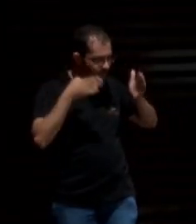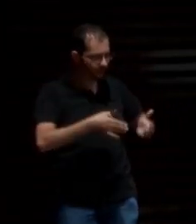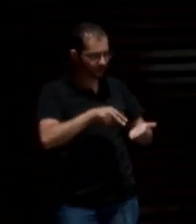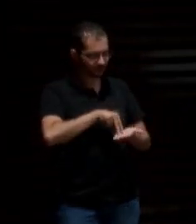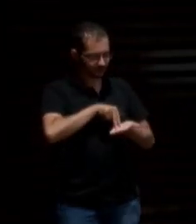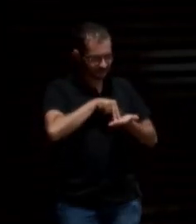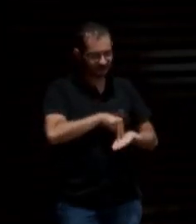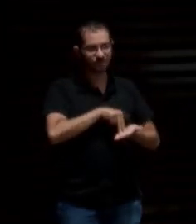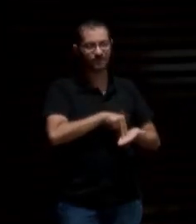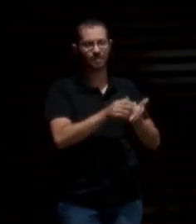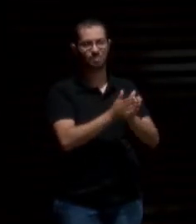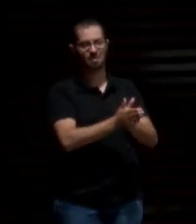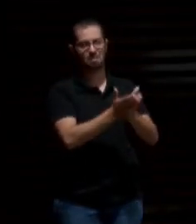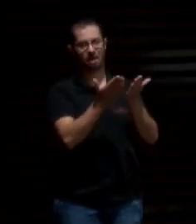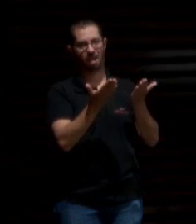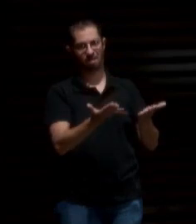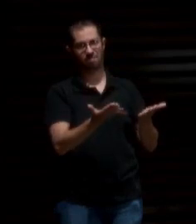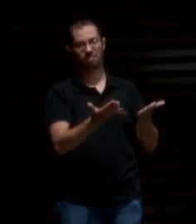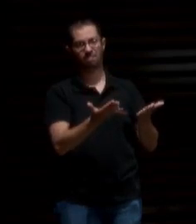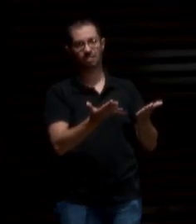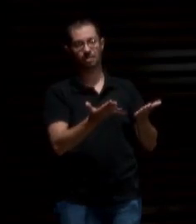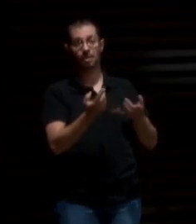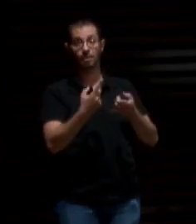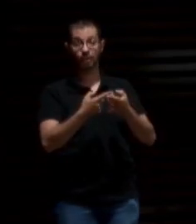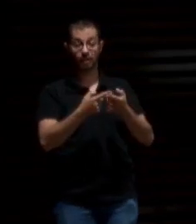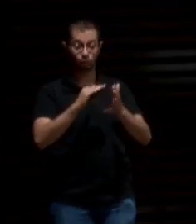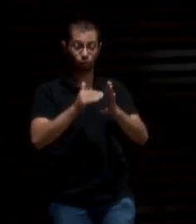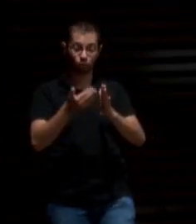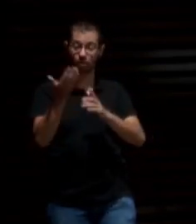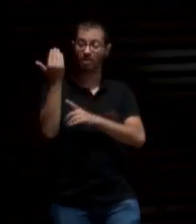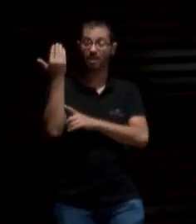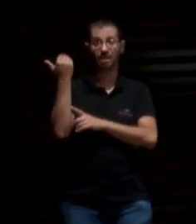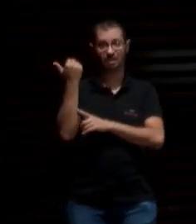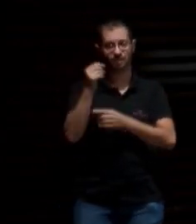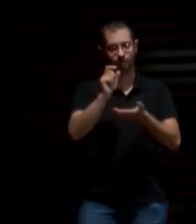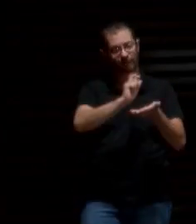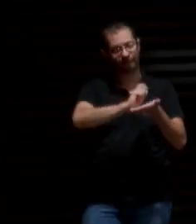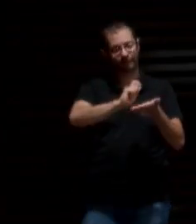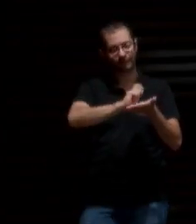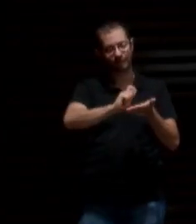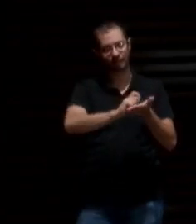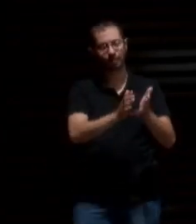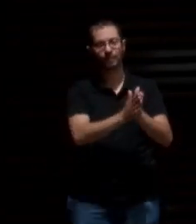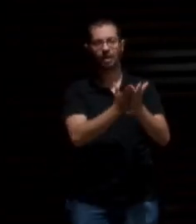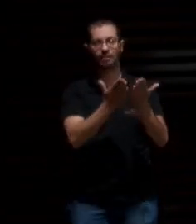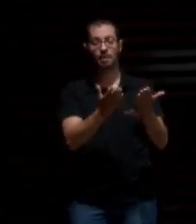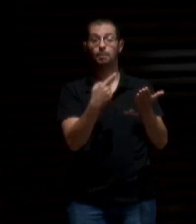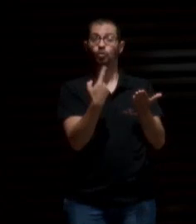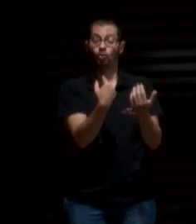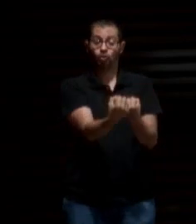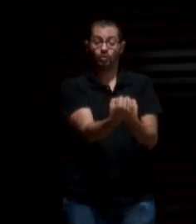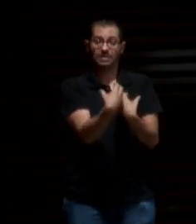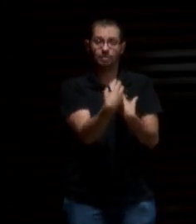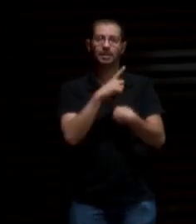Porque tudo quanto outrora foi escrito, para o nosso ensino foi escrito. Para que pela paciência e consolação das Escrituras tenhamos